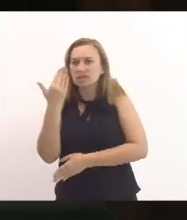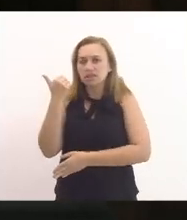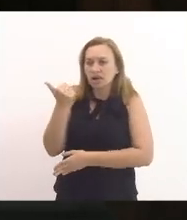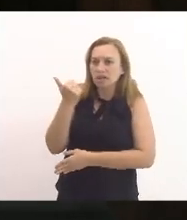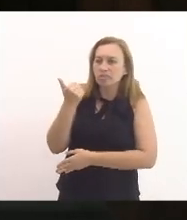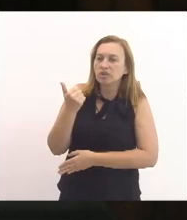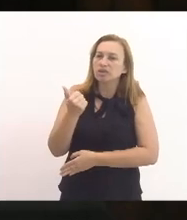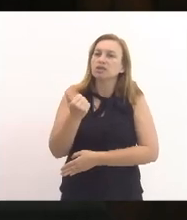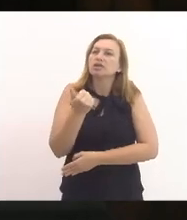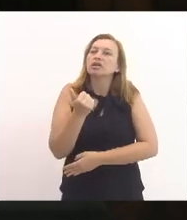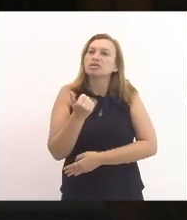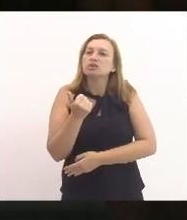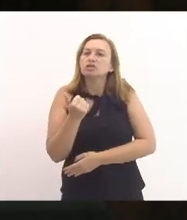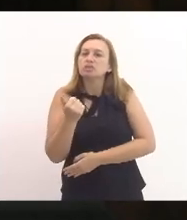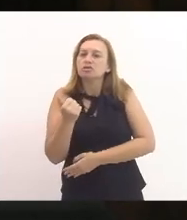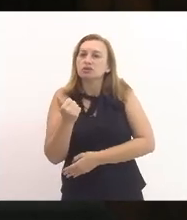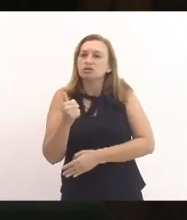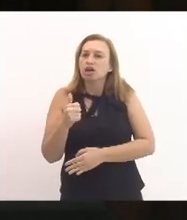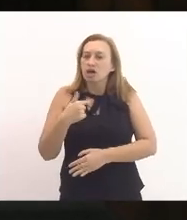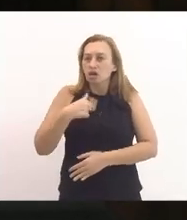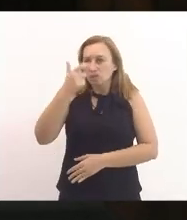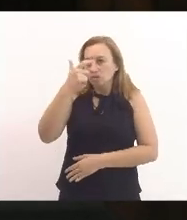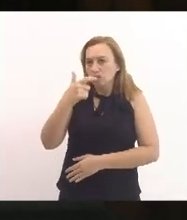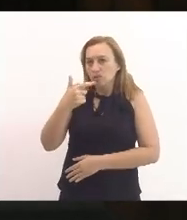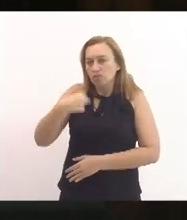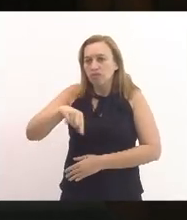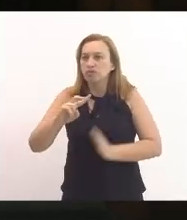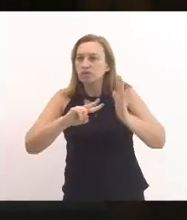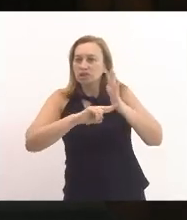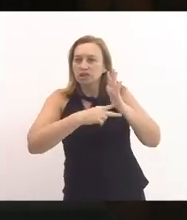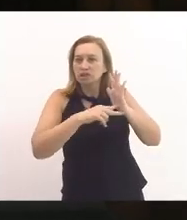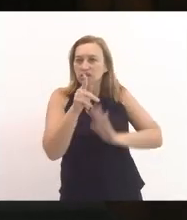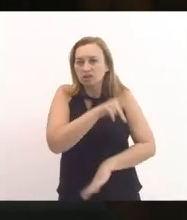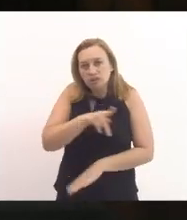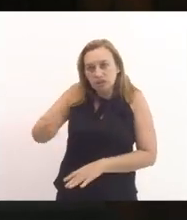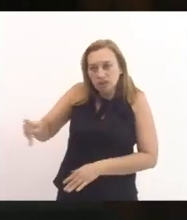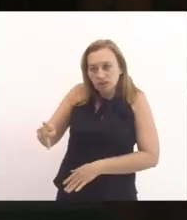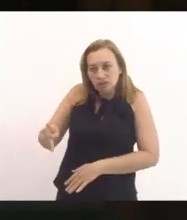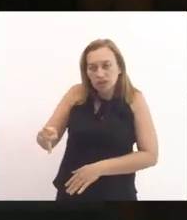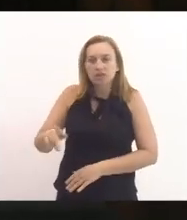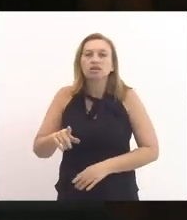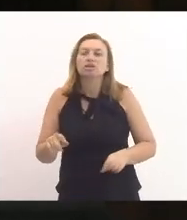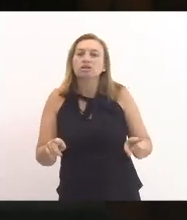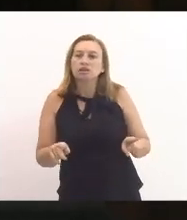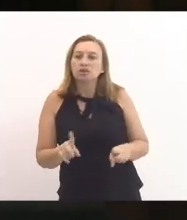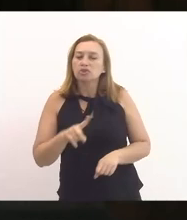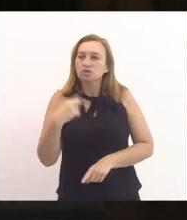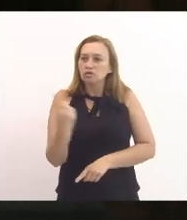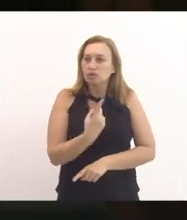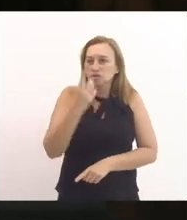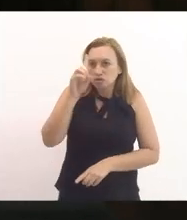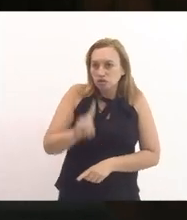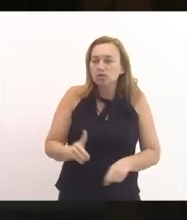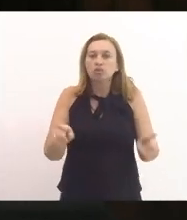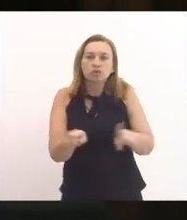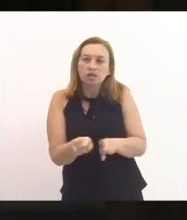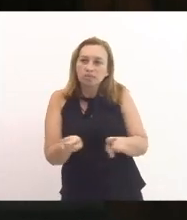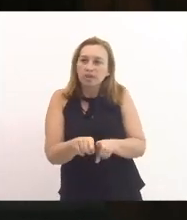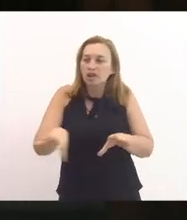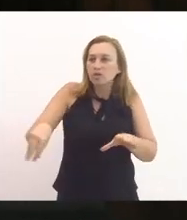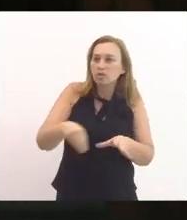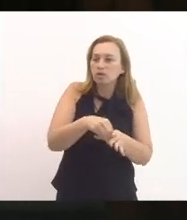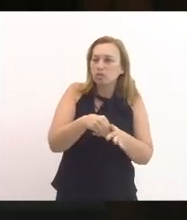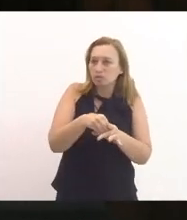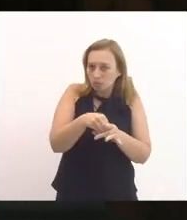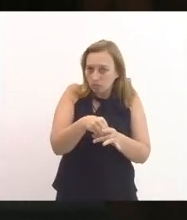sempre muito embuído ou não sabe dentro que eu fui presidente do sindicato o presidente da Copel também os nossos diretores também e